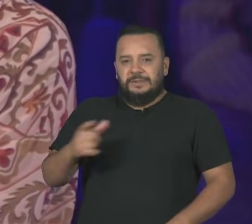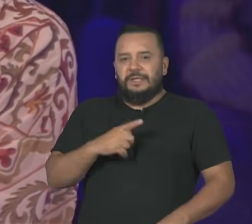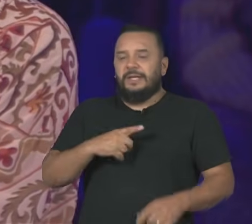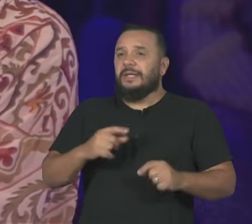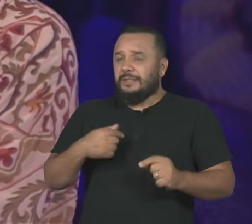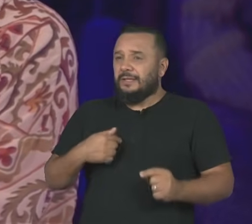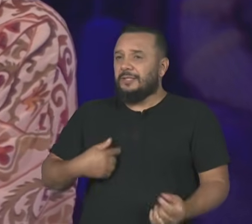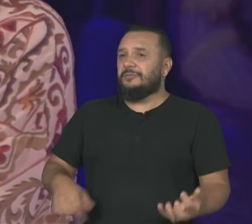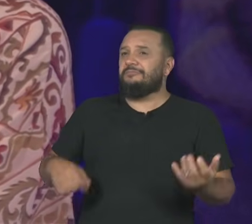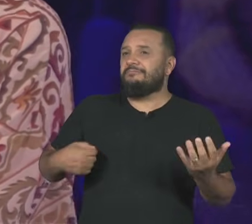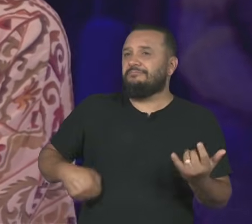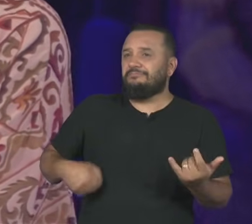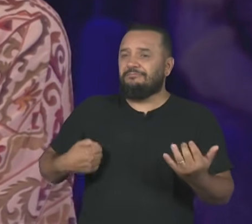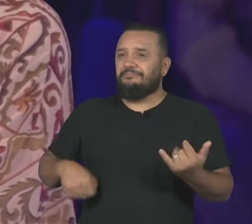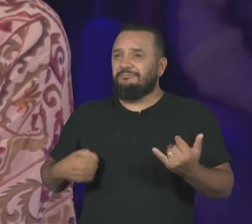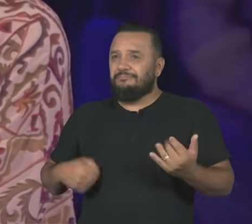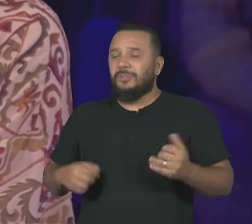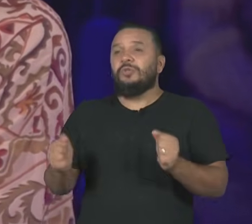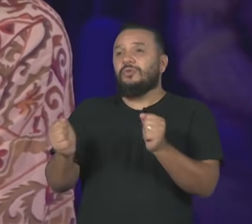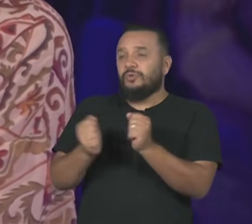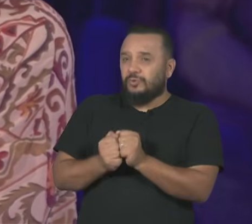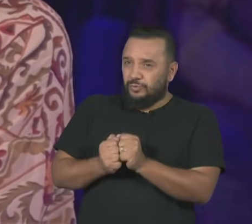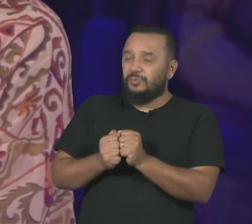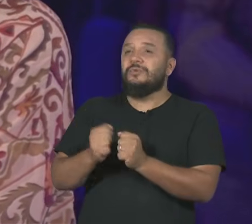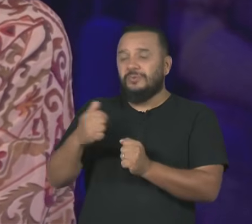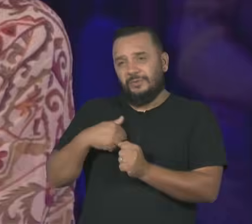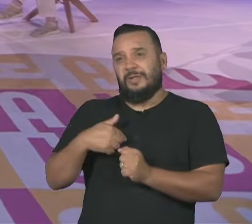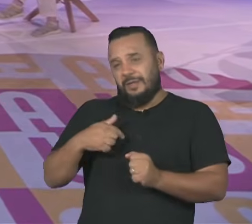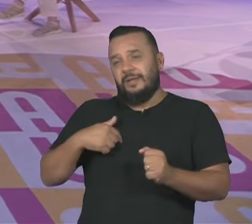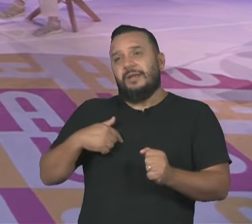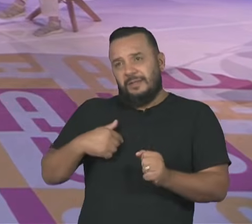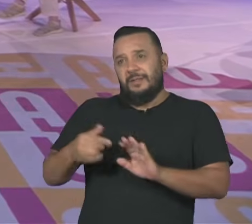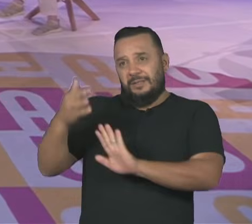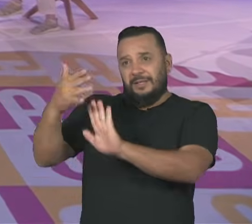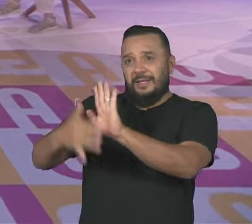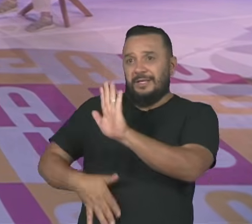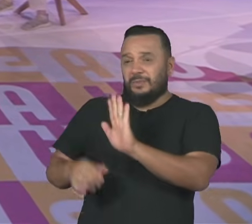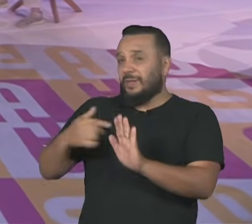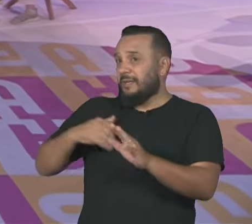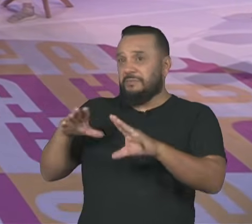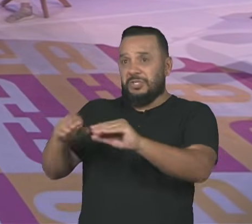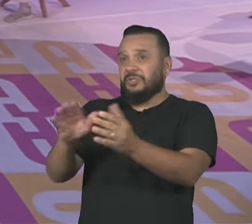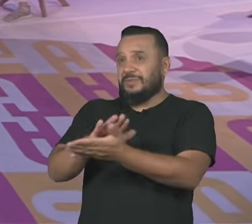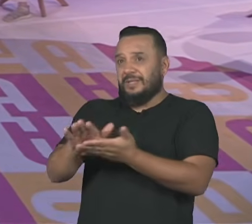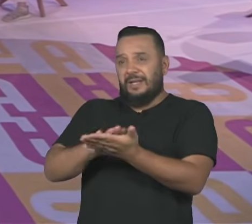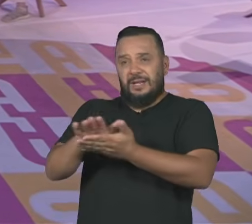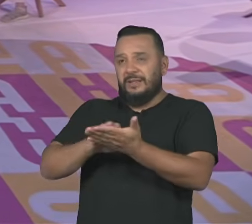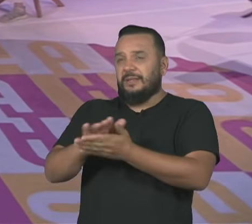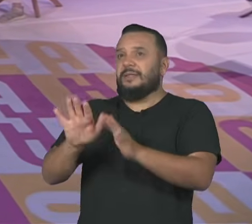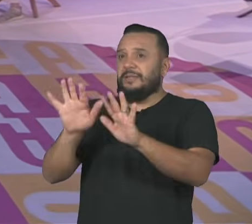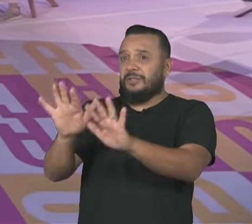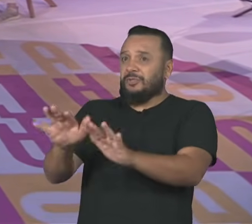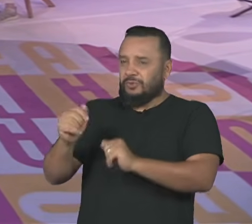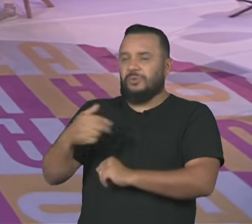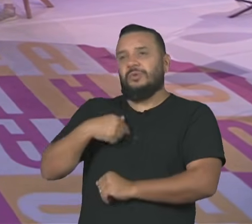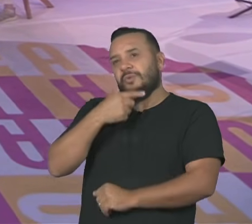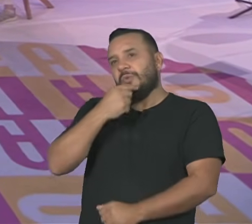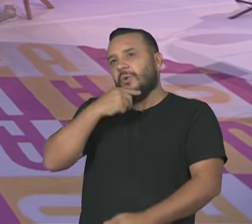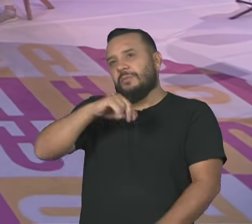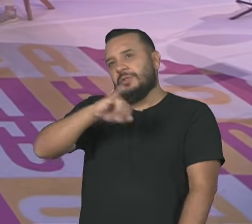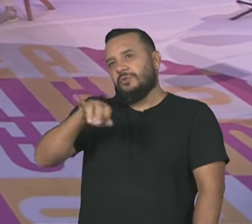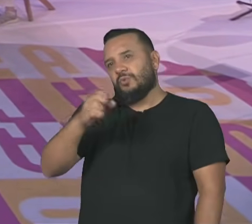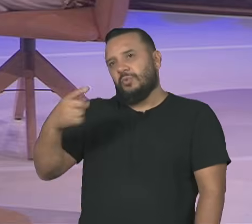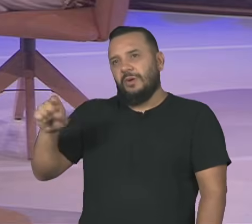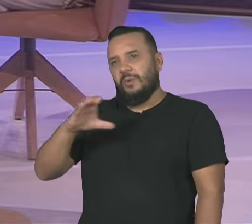musicar em cima da letra. Ele não mudou uma única letra, claro, de João Cabral. João